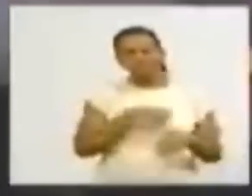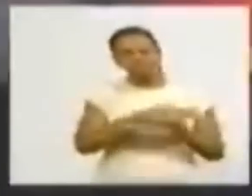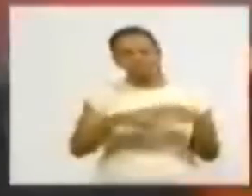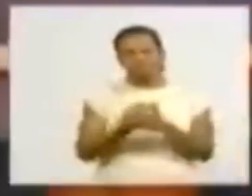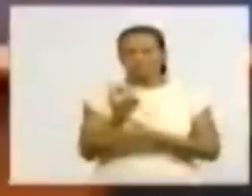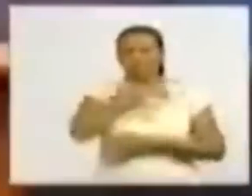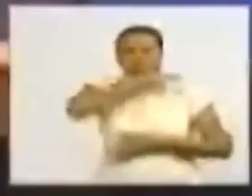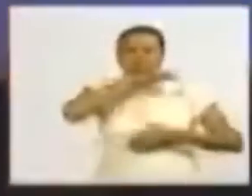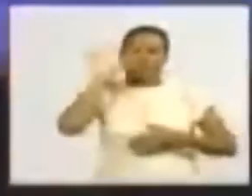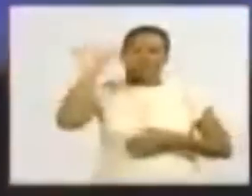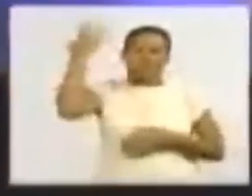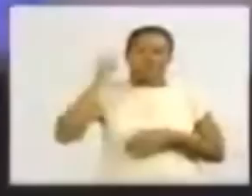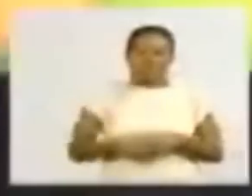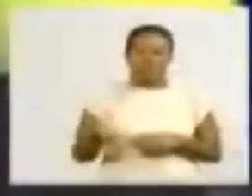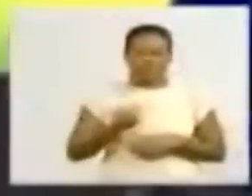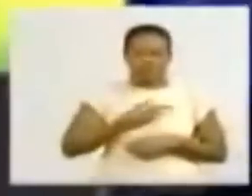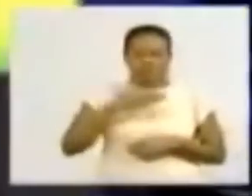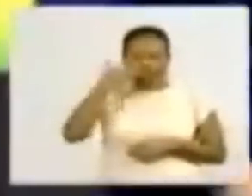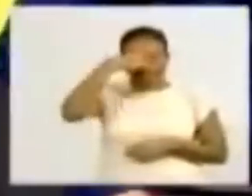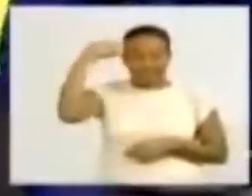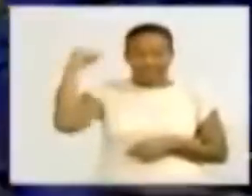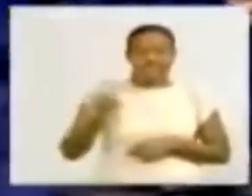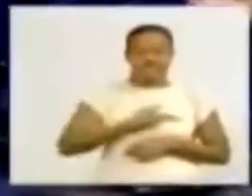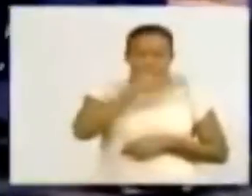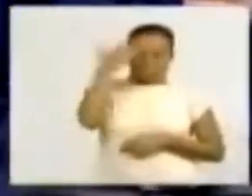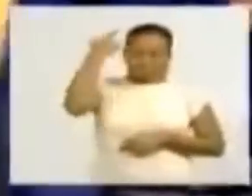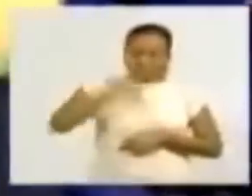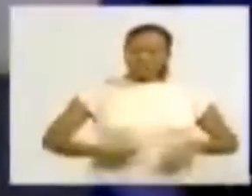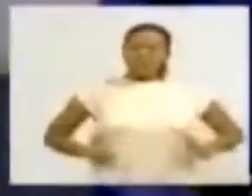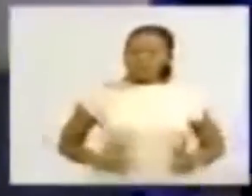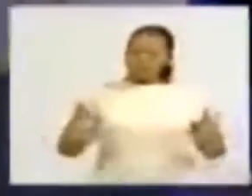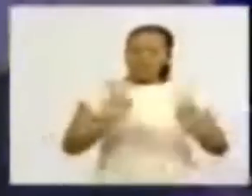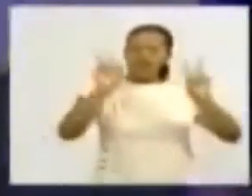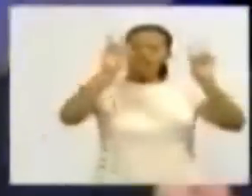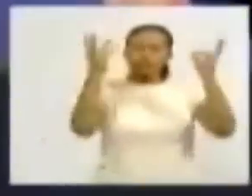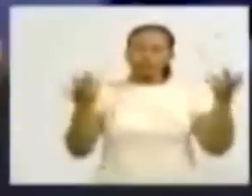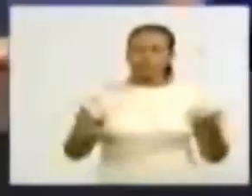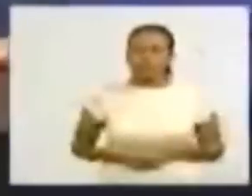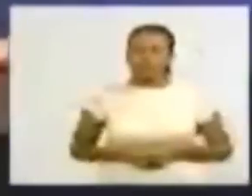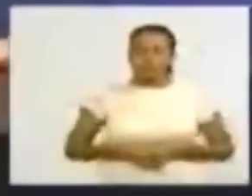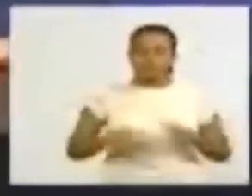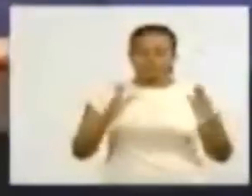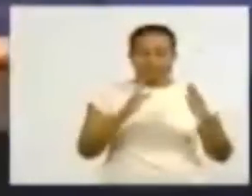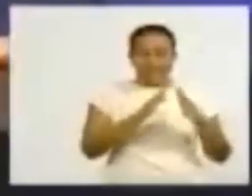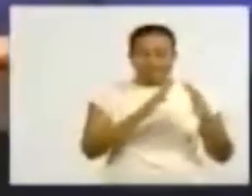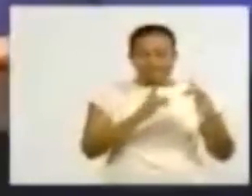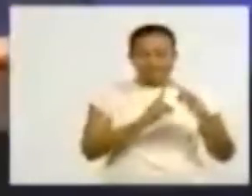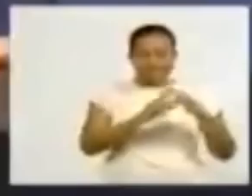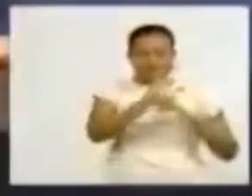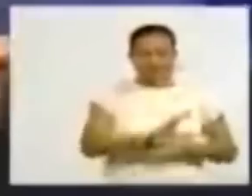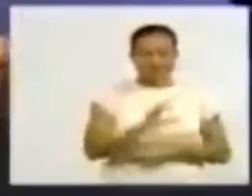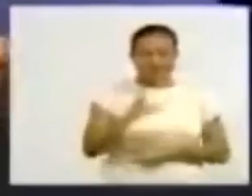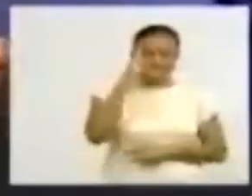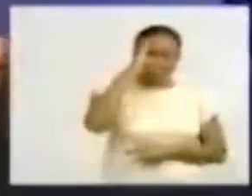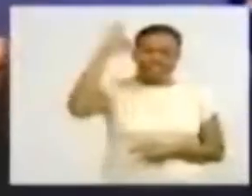É o momento em que nós nos esquecemos do nosso valor como pessoas. Por isso a igreja é tão sábia